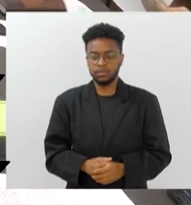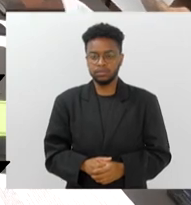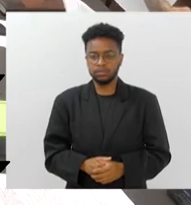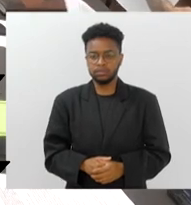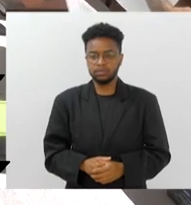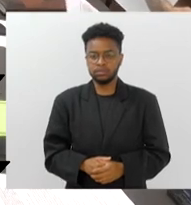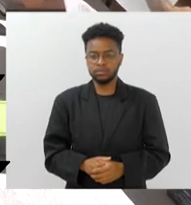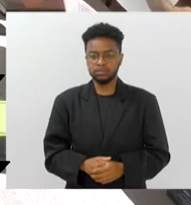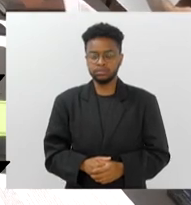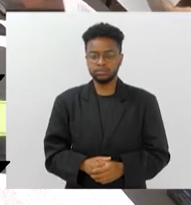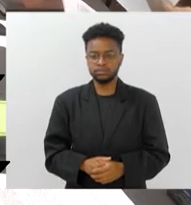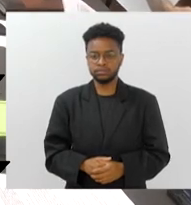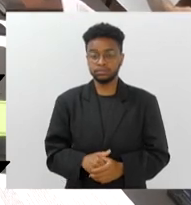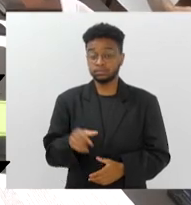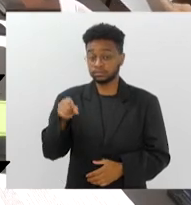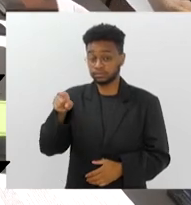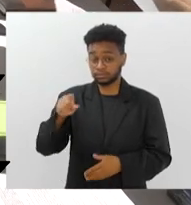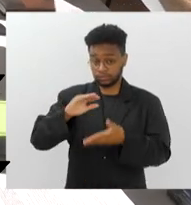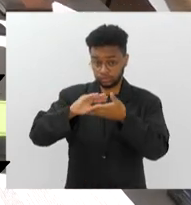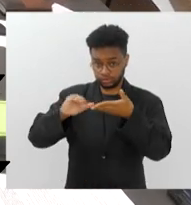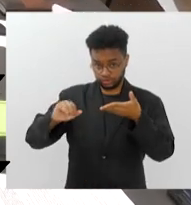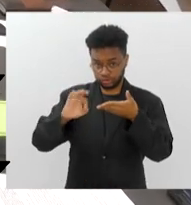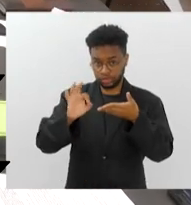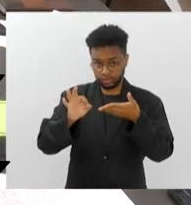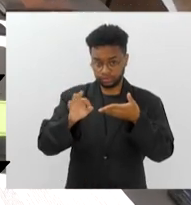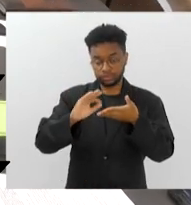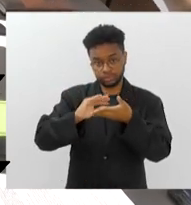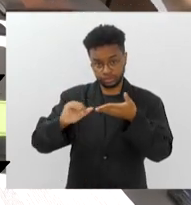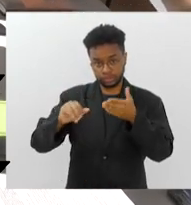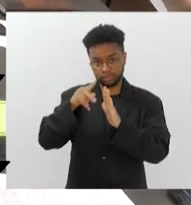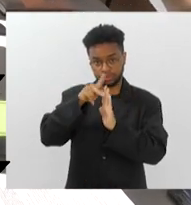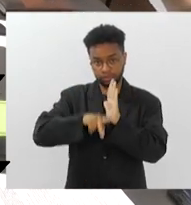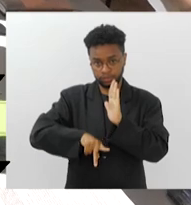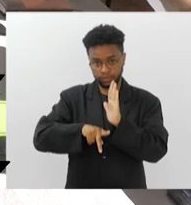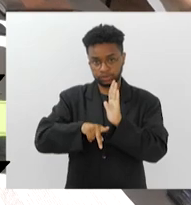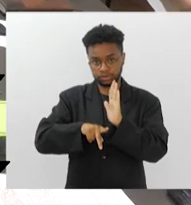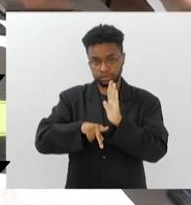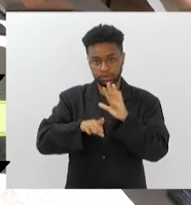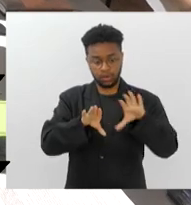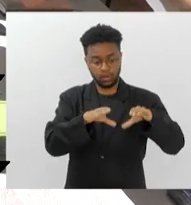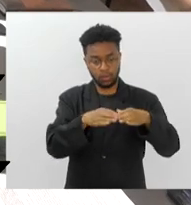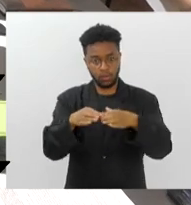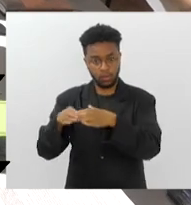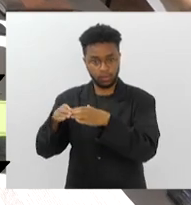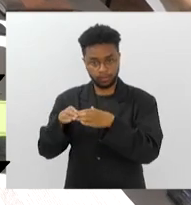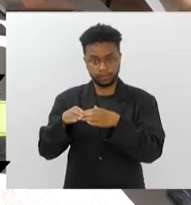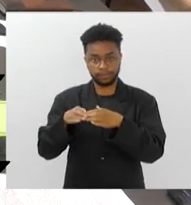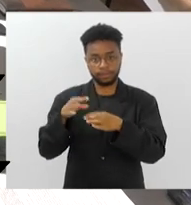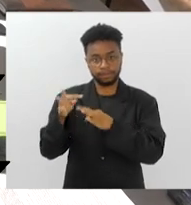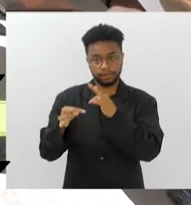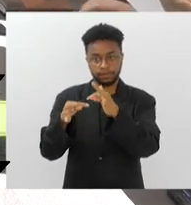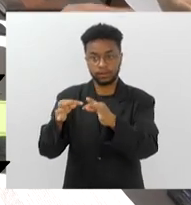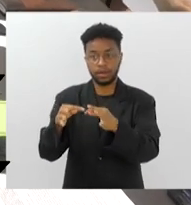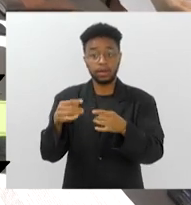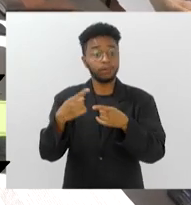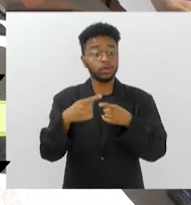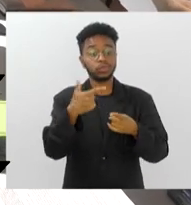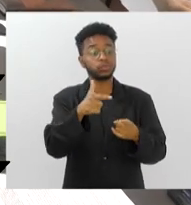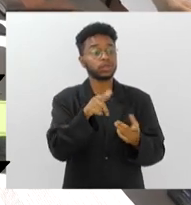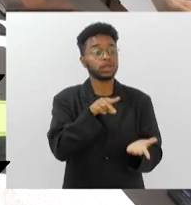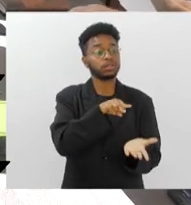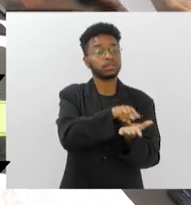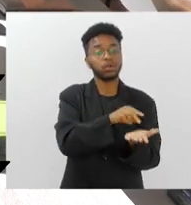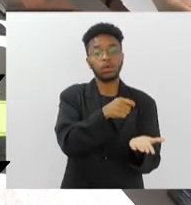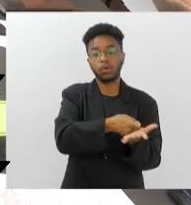essa o senhor tá tirando do projeto as comunidade terapêutica porque ela não faz internação compulsória